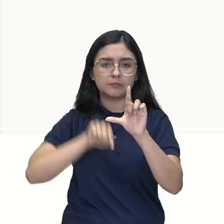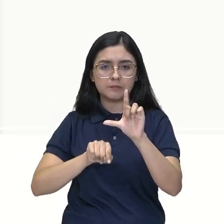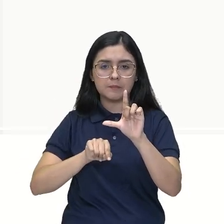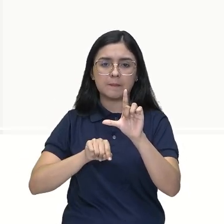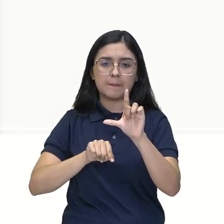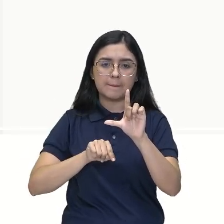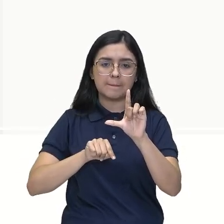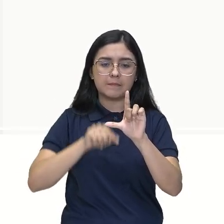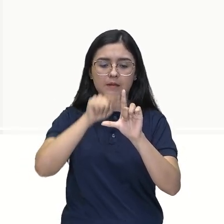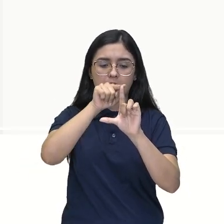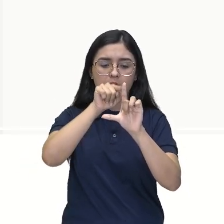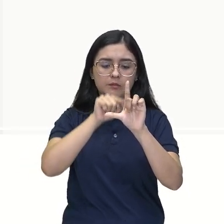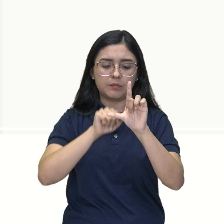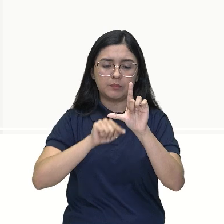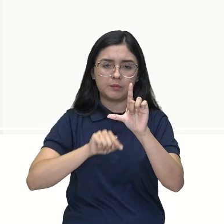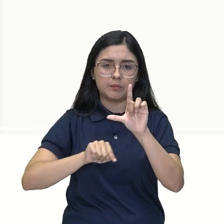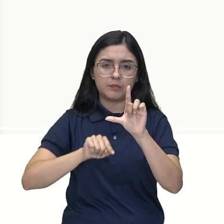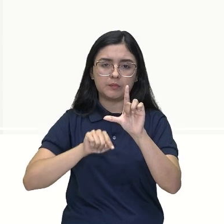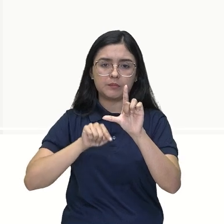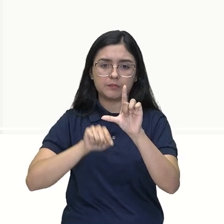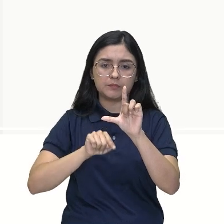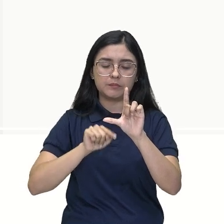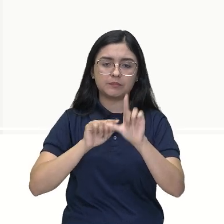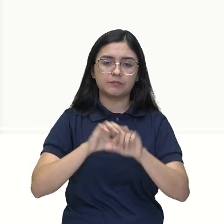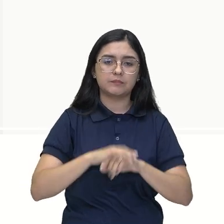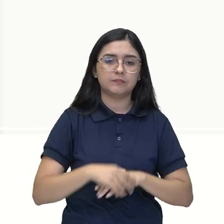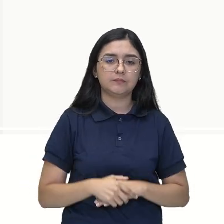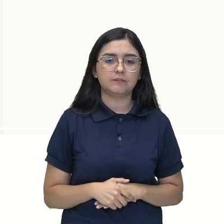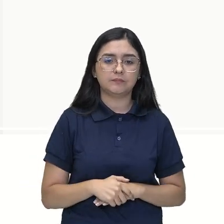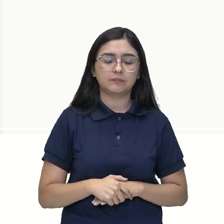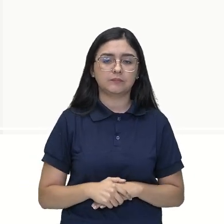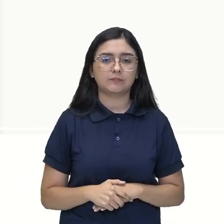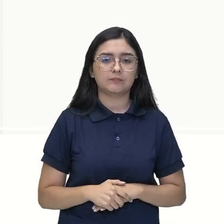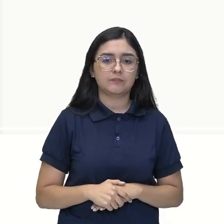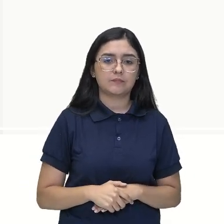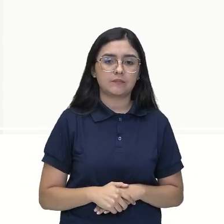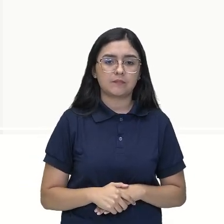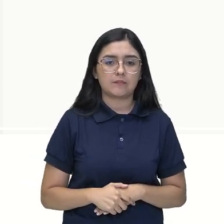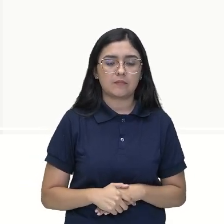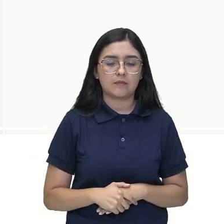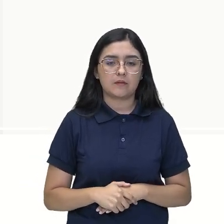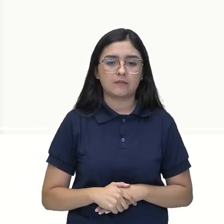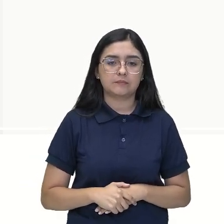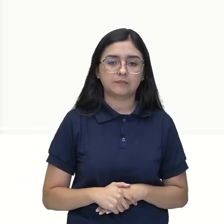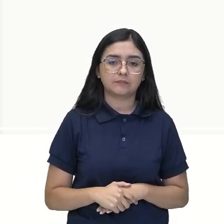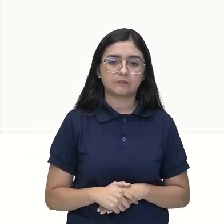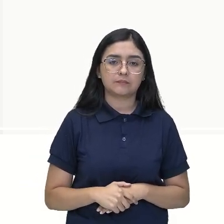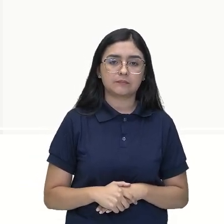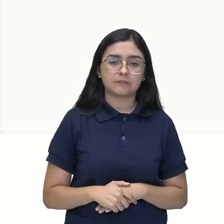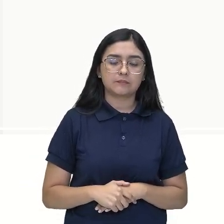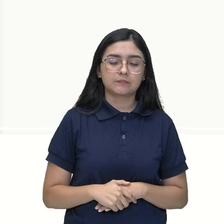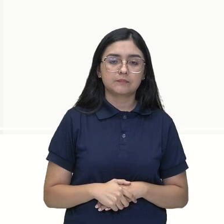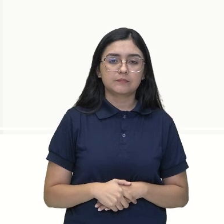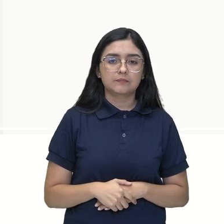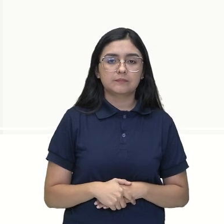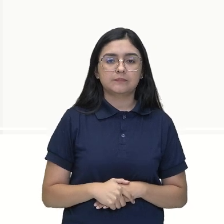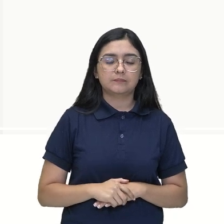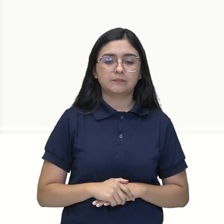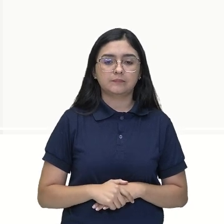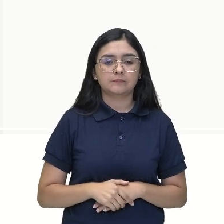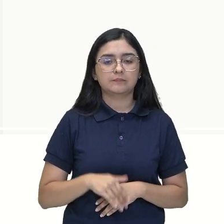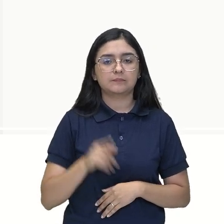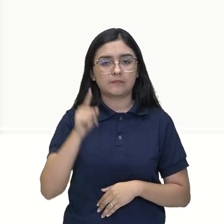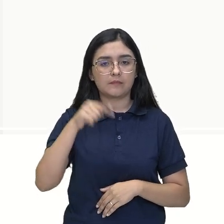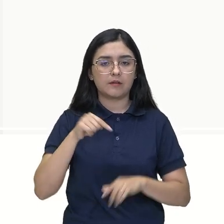para de diminuir, né? De decrescer, e aí ela começa a crescer novamente. Ali é o